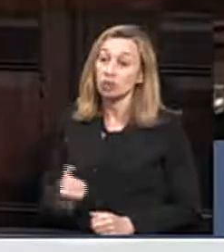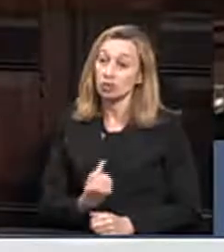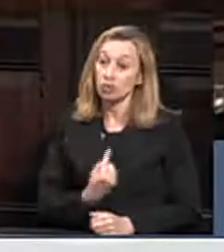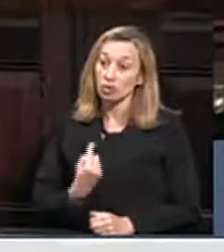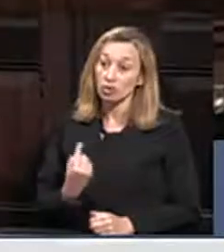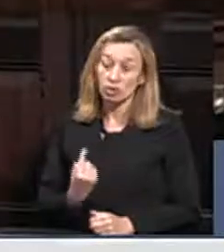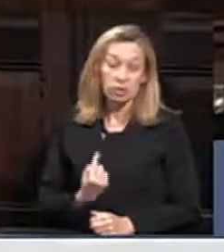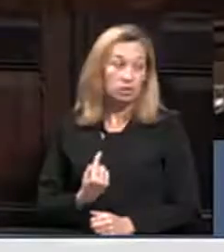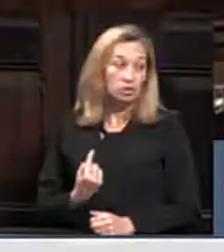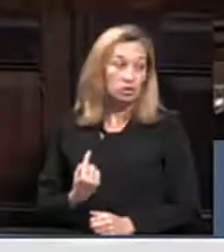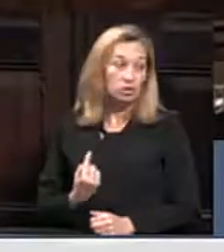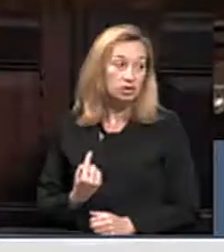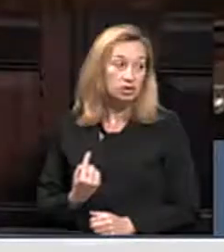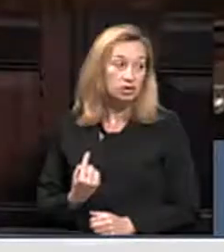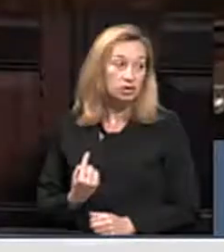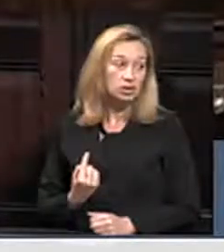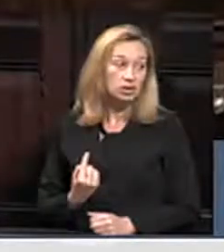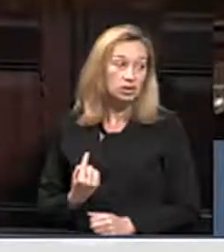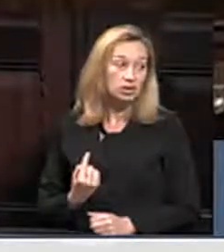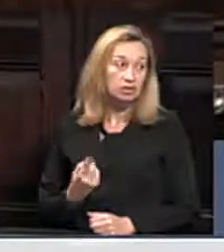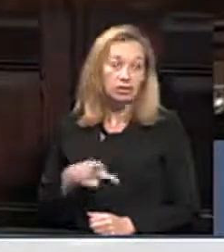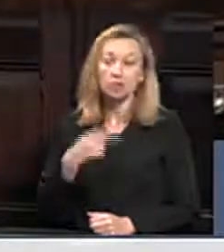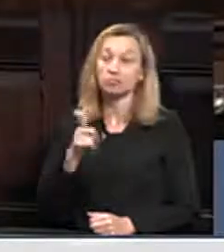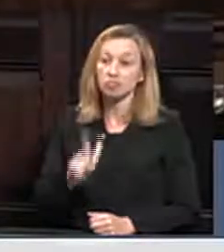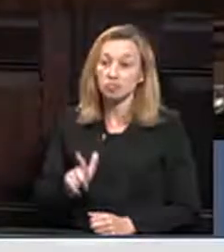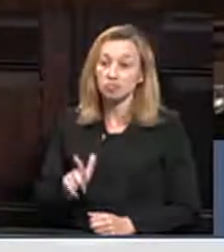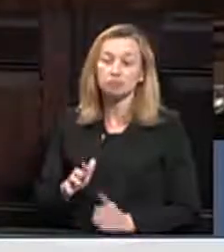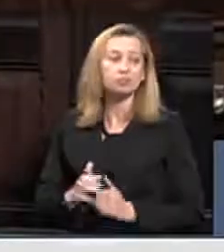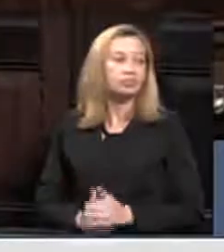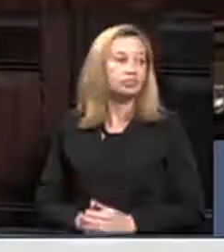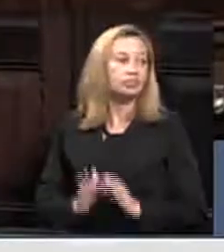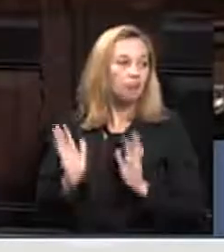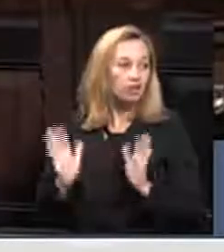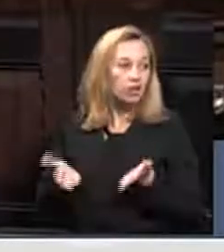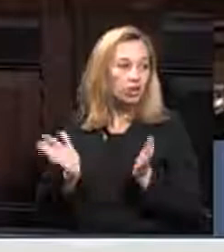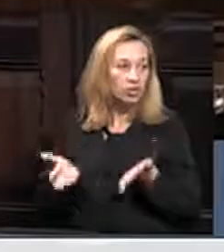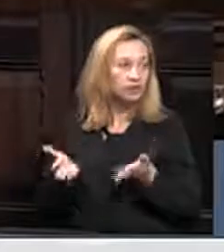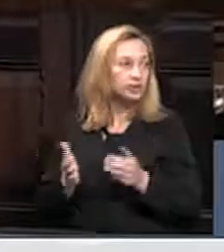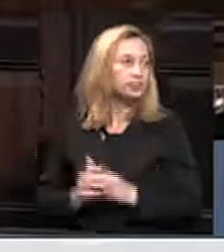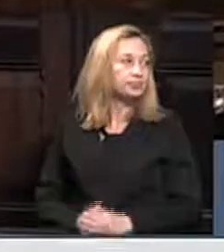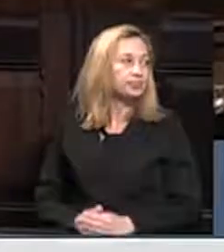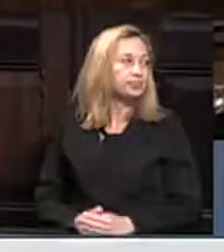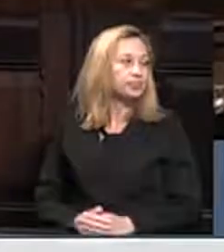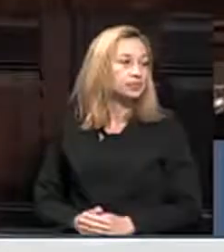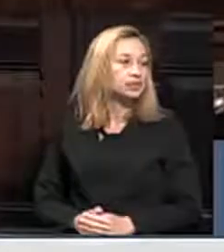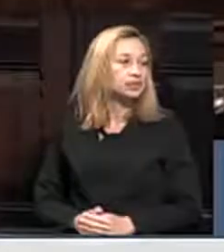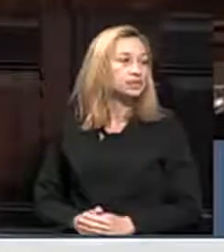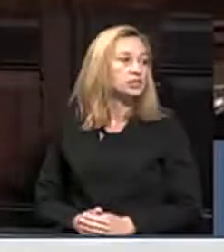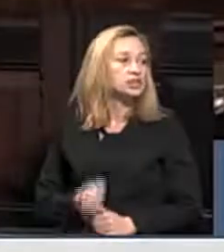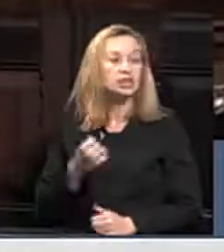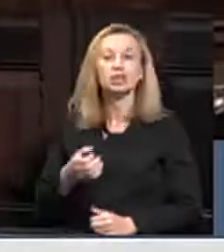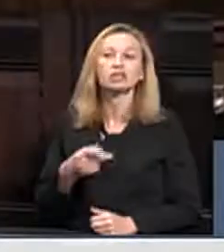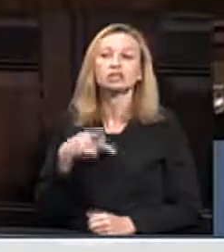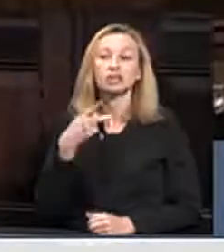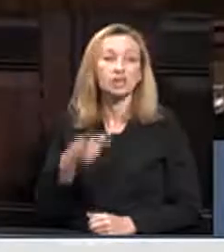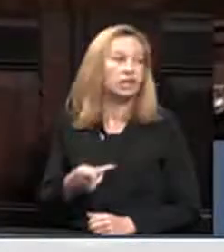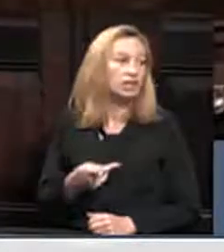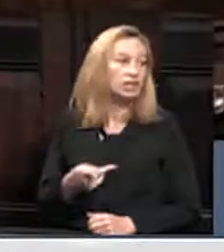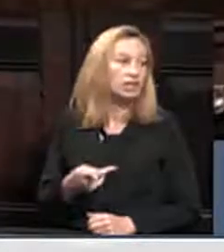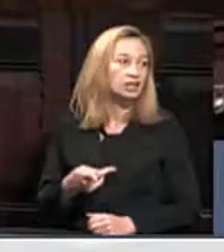deputada Lucinha. E agora fizemos a questão de dizer